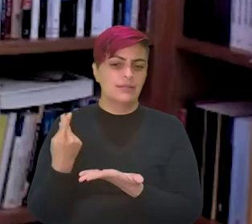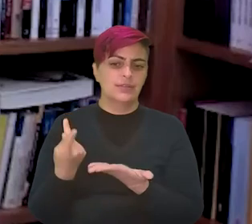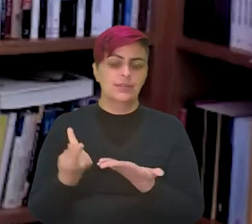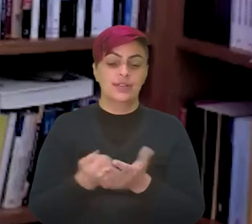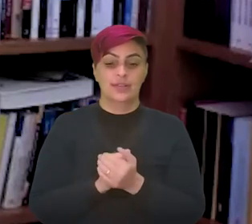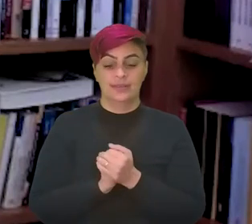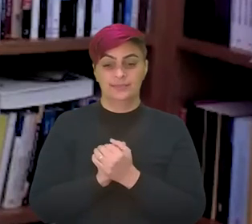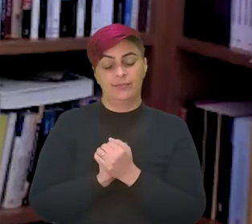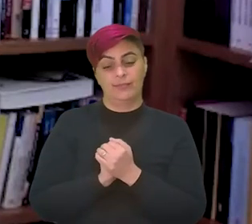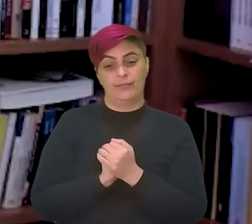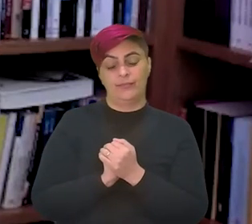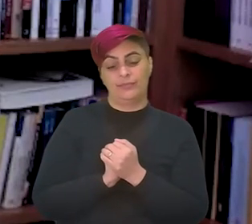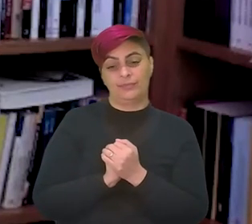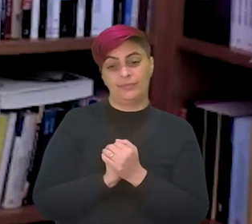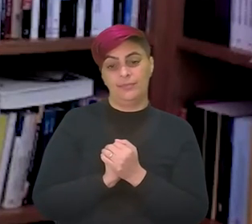Chamar